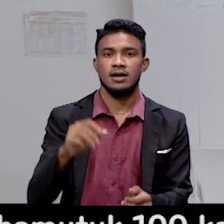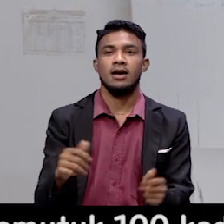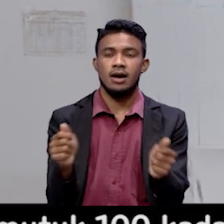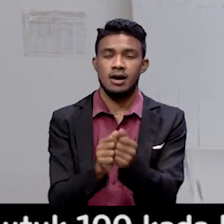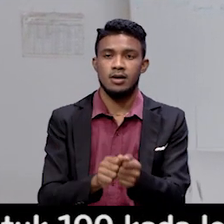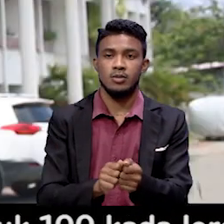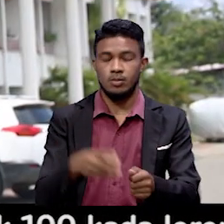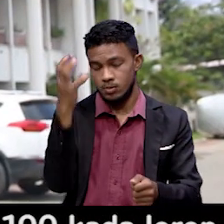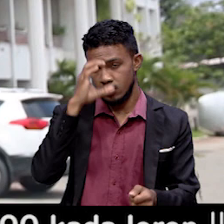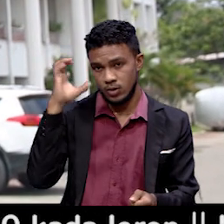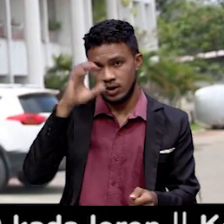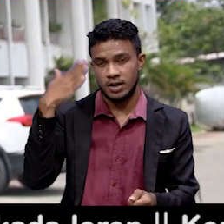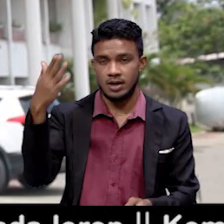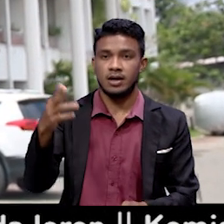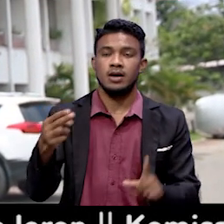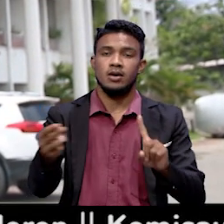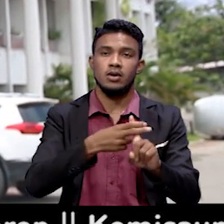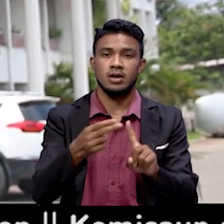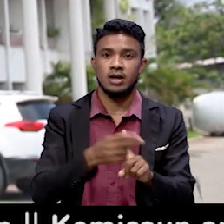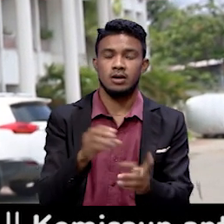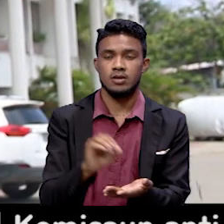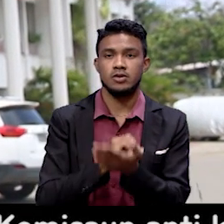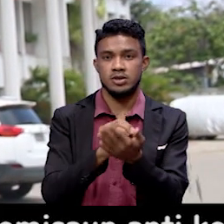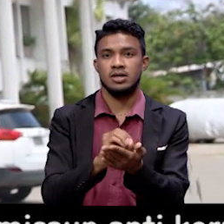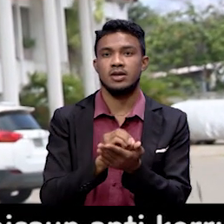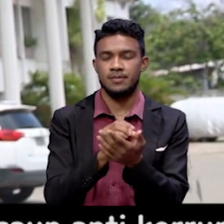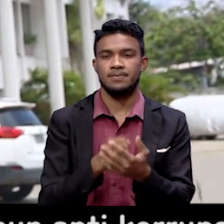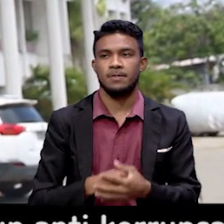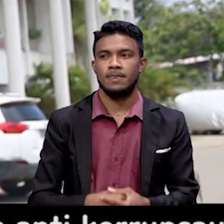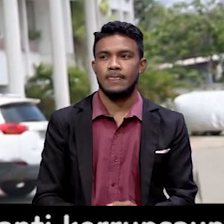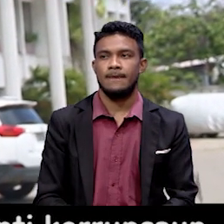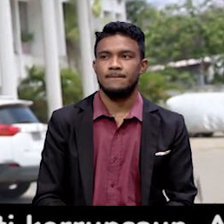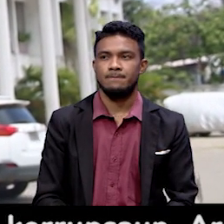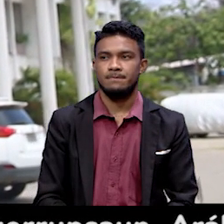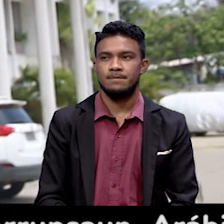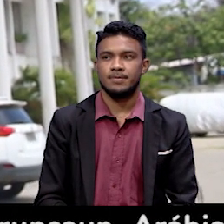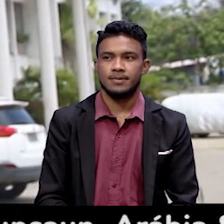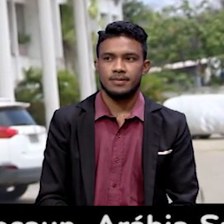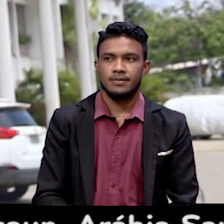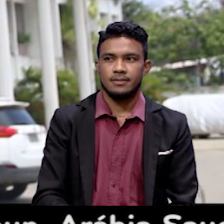arguido e a Hotel Gratidão, Raiwa Semanane. Agostino da Costa, GMN.